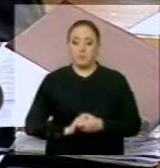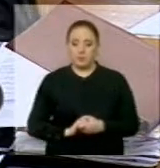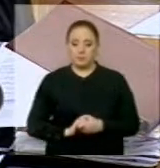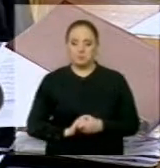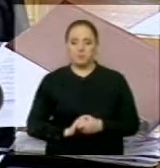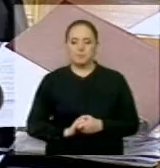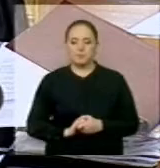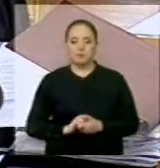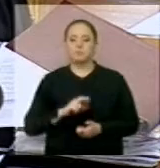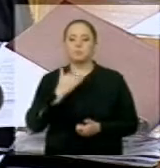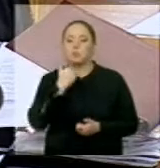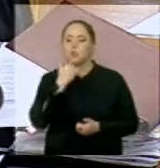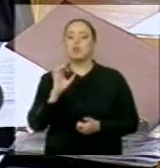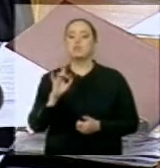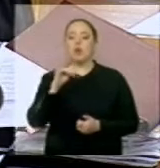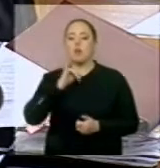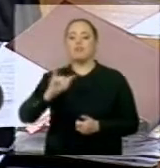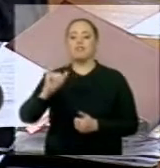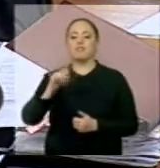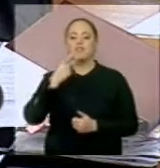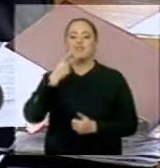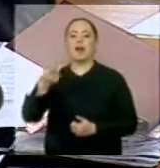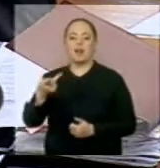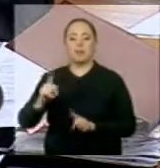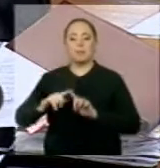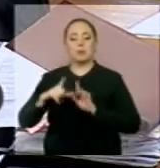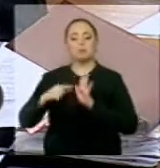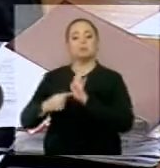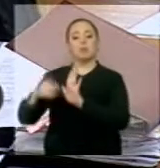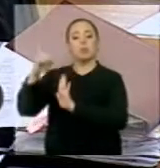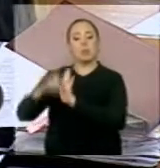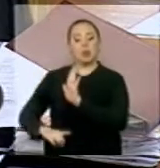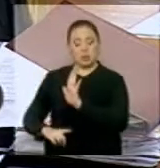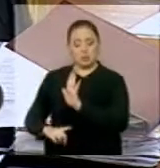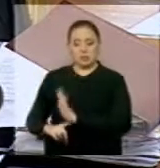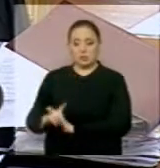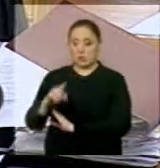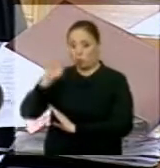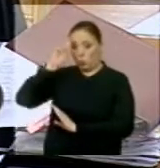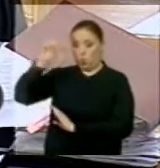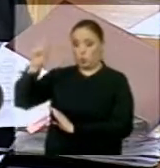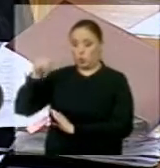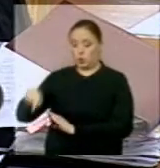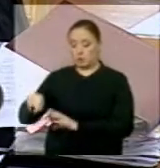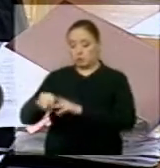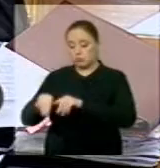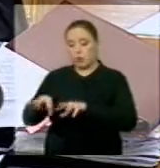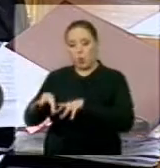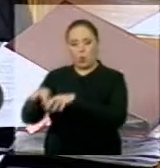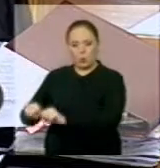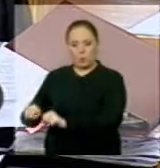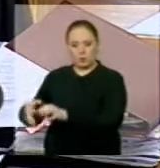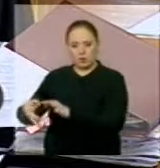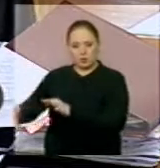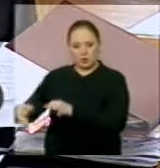a mera declaração verbal, mas que levasse ele, o ocupante daqueles 4 módulos